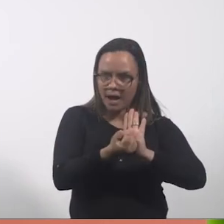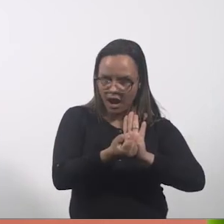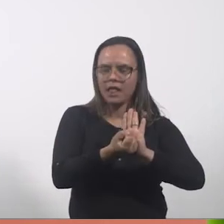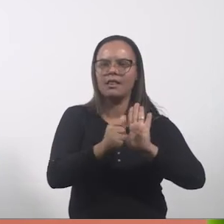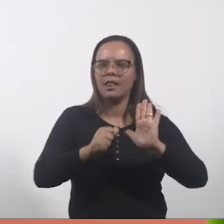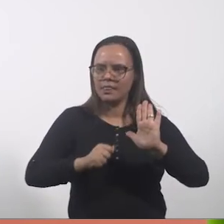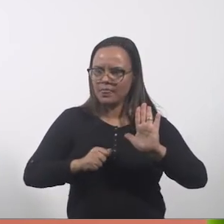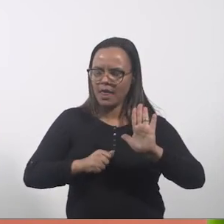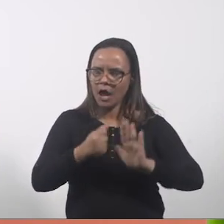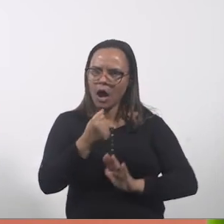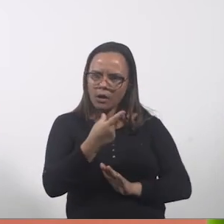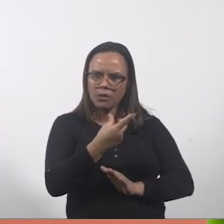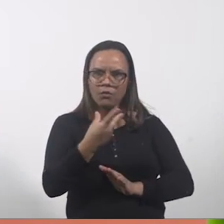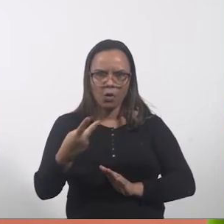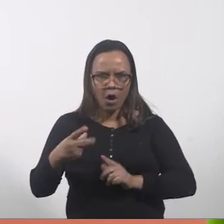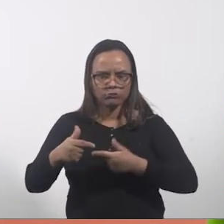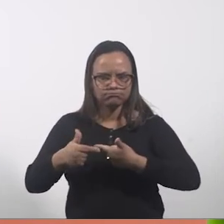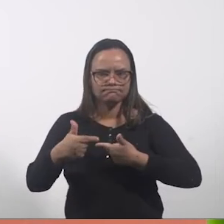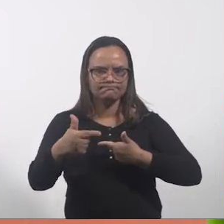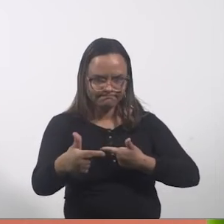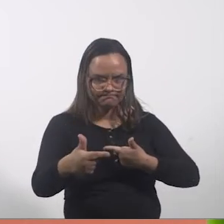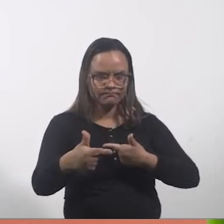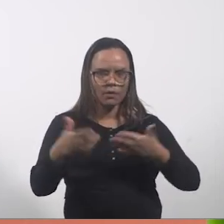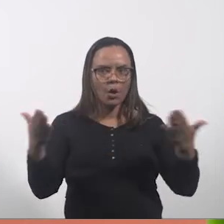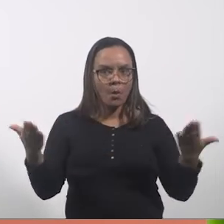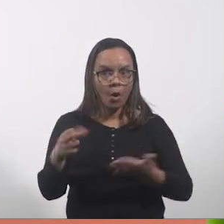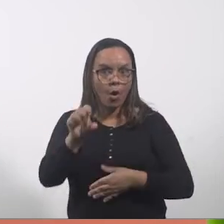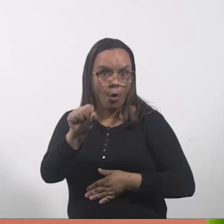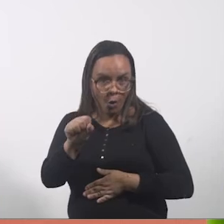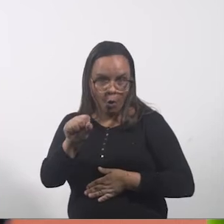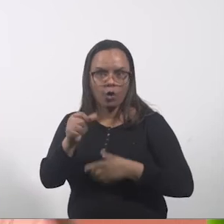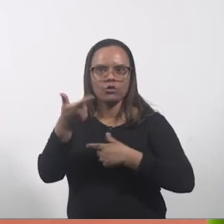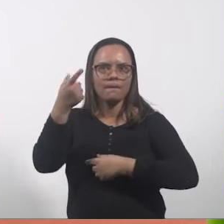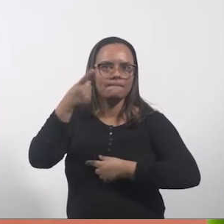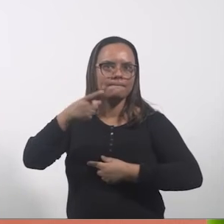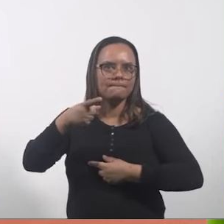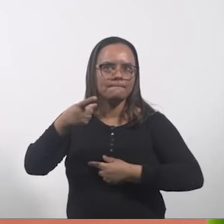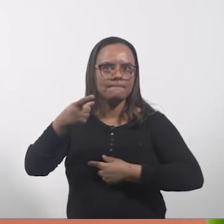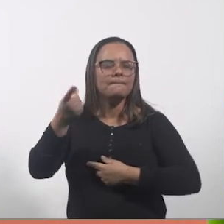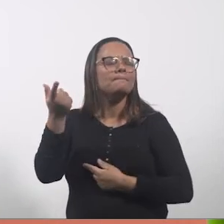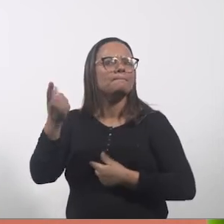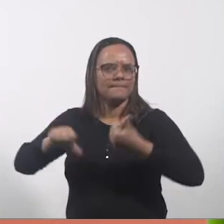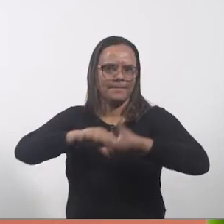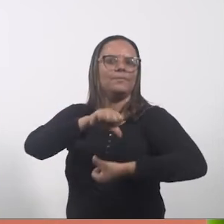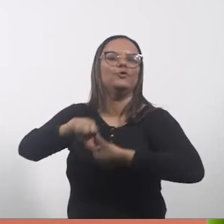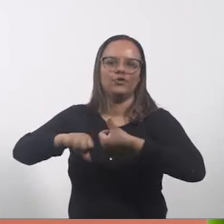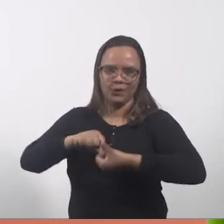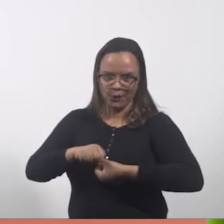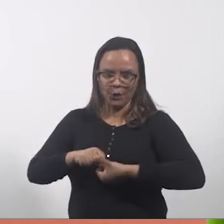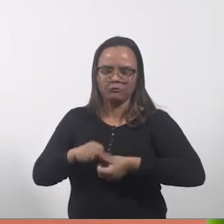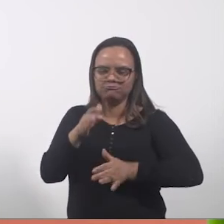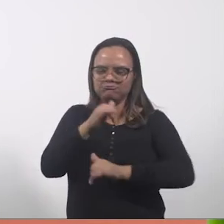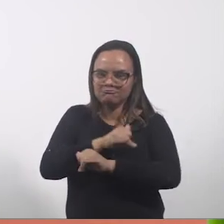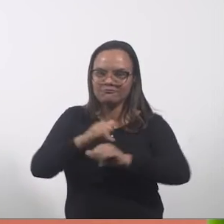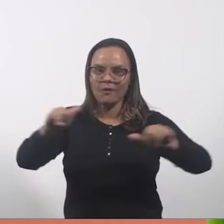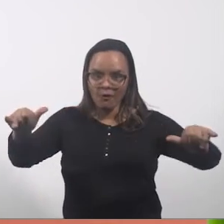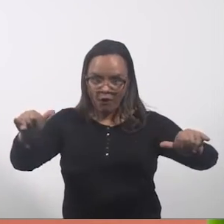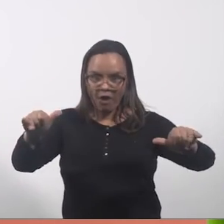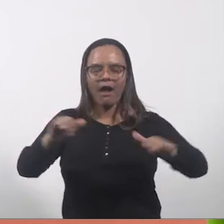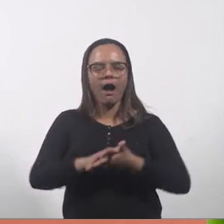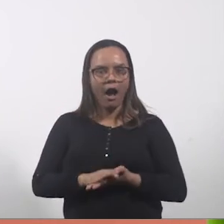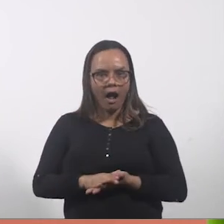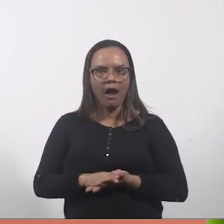registro de 12 semanas, hoje não é mais, agora já são 8 semanas, por isso que inclusive a campanha de comunicação que está sendo feita